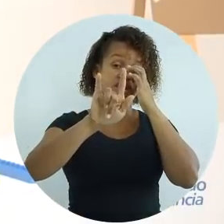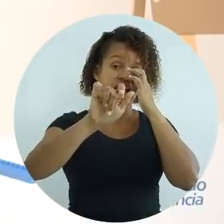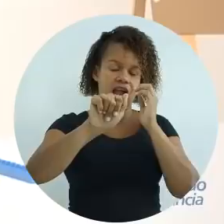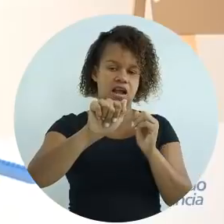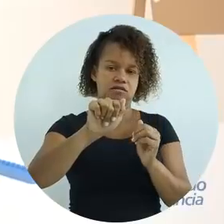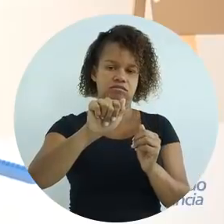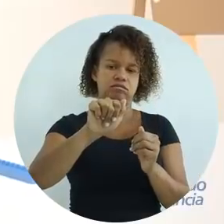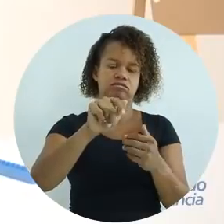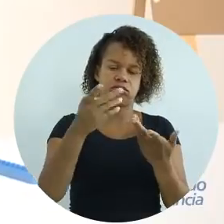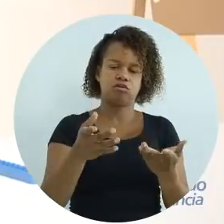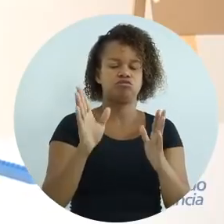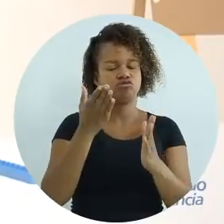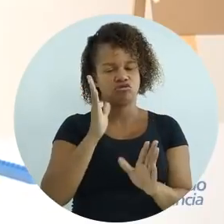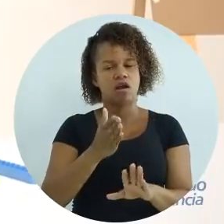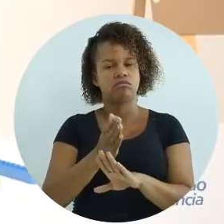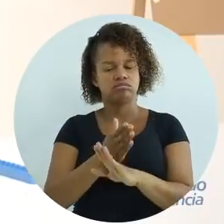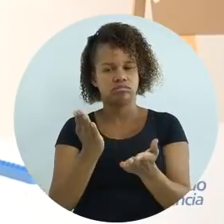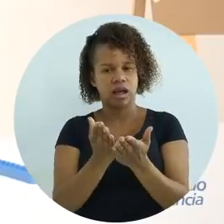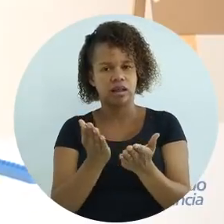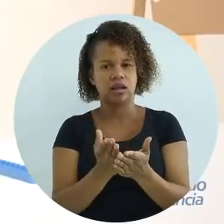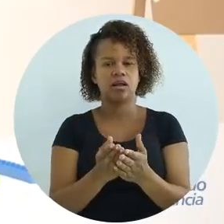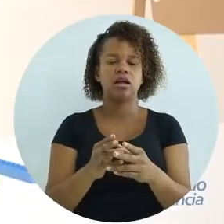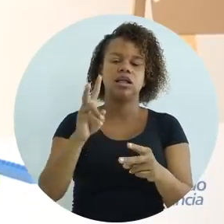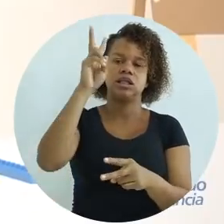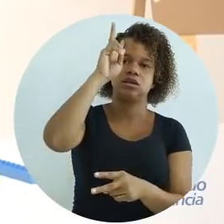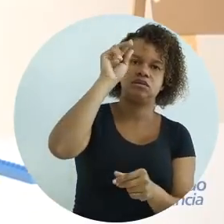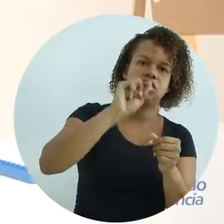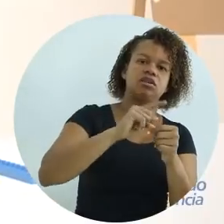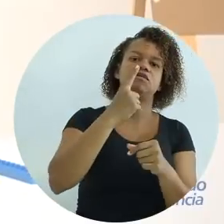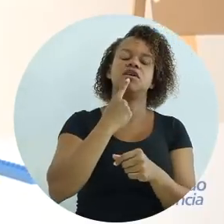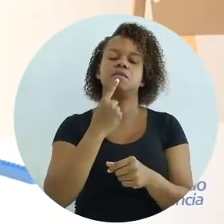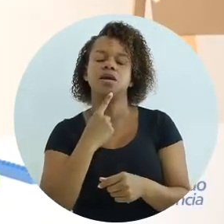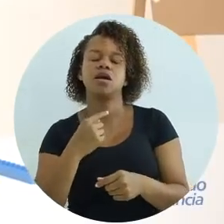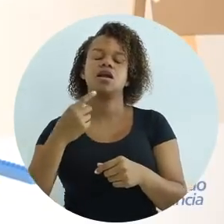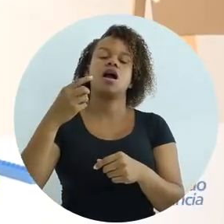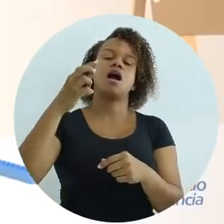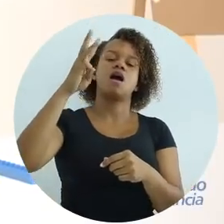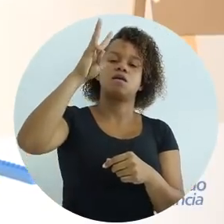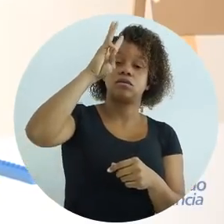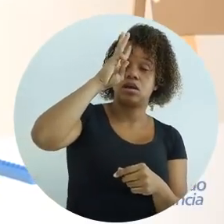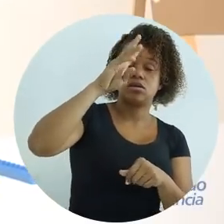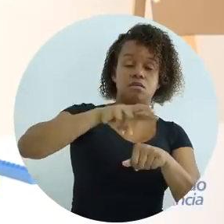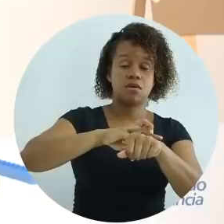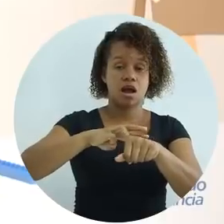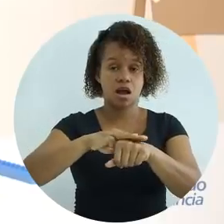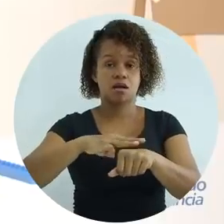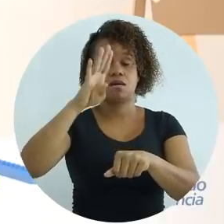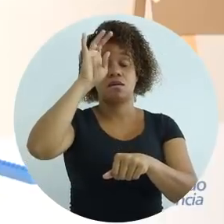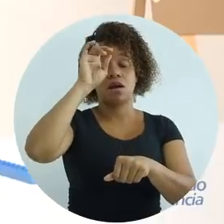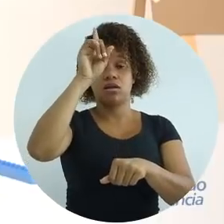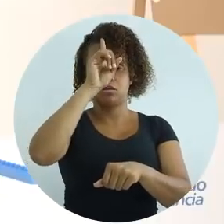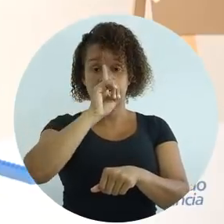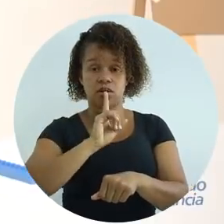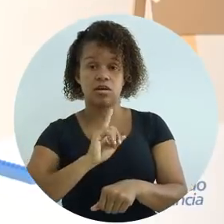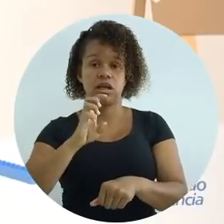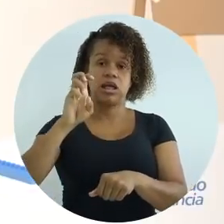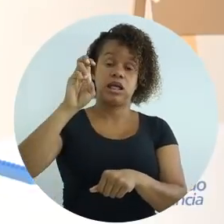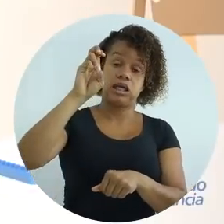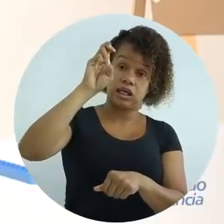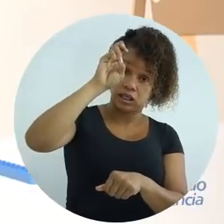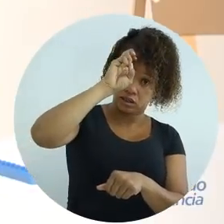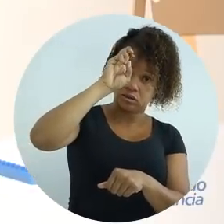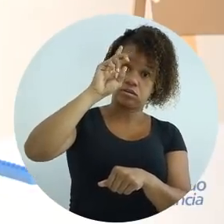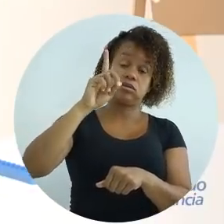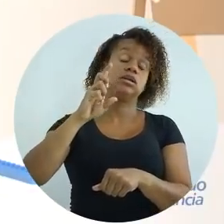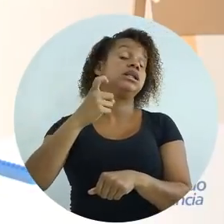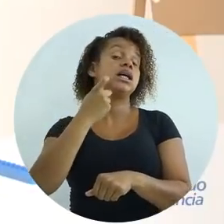estudos. Então, digamos que na segunda eles fazem vigas vermelhas, terça marrons, quarta amarelas, quinta vigas rosas, na